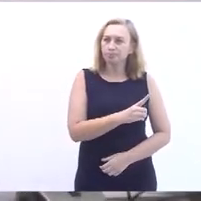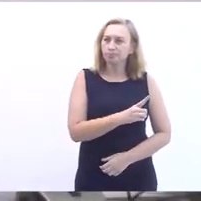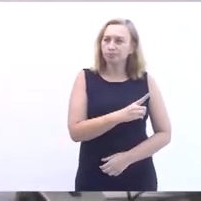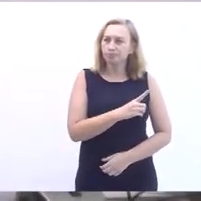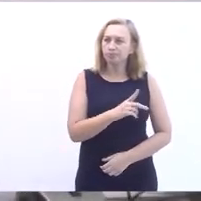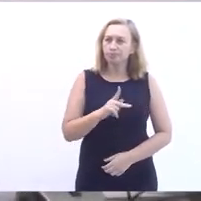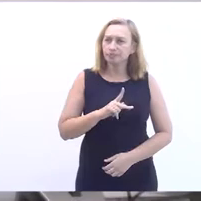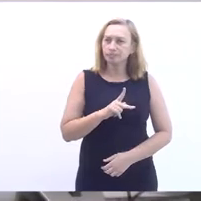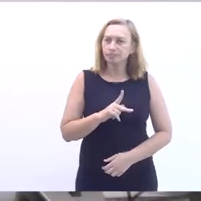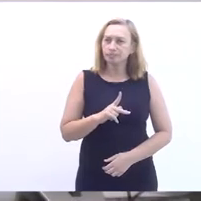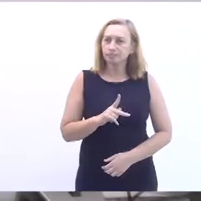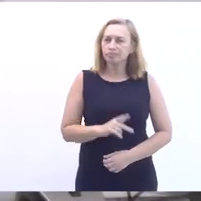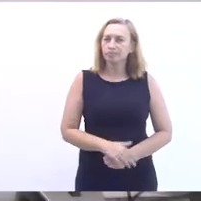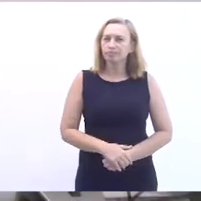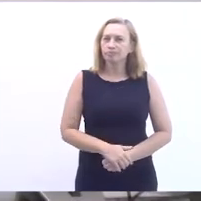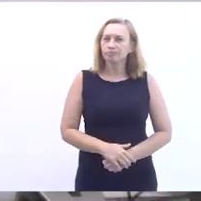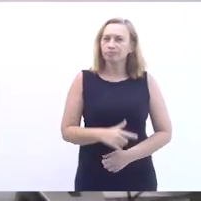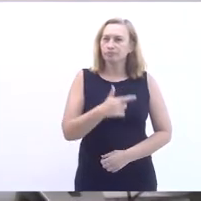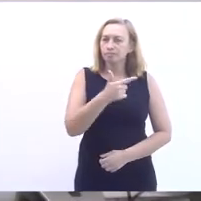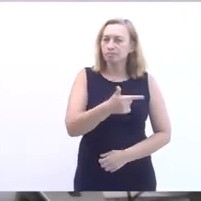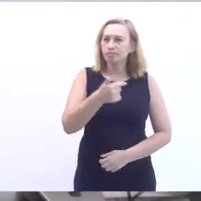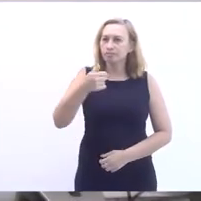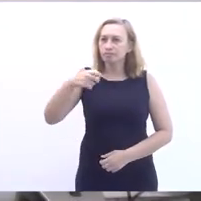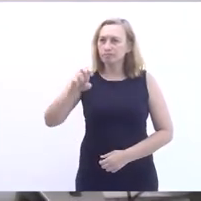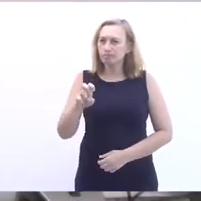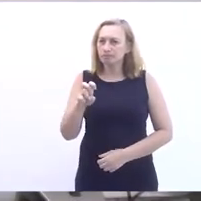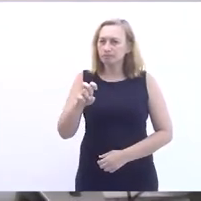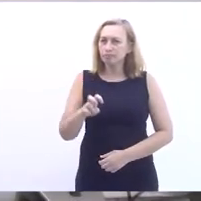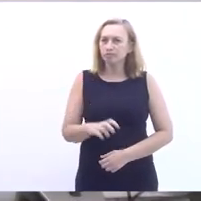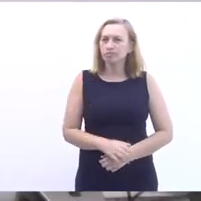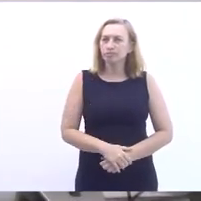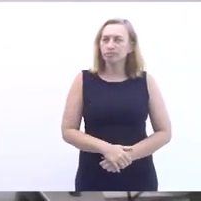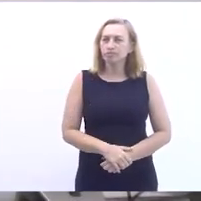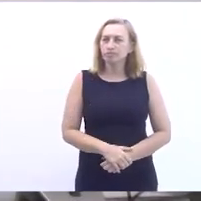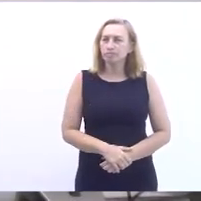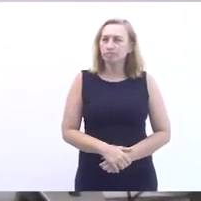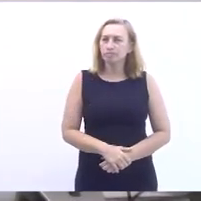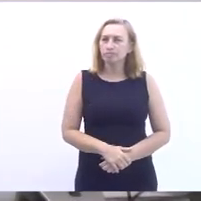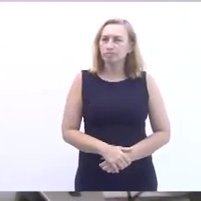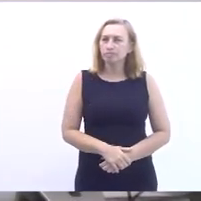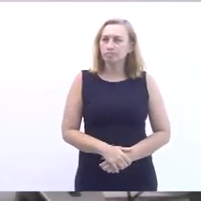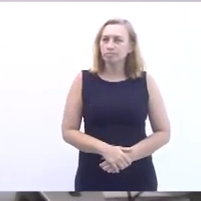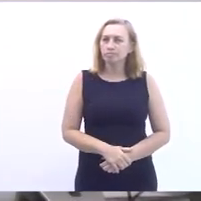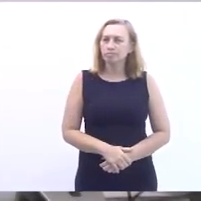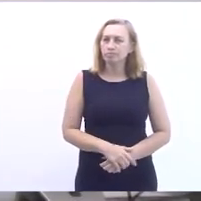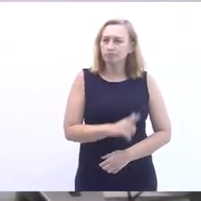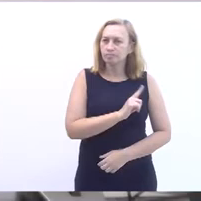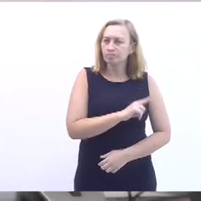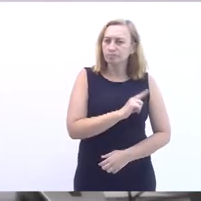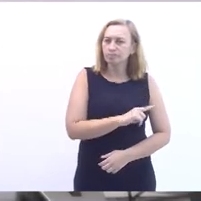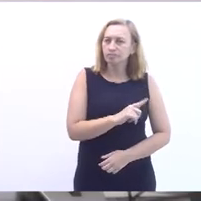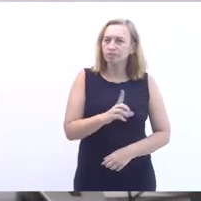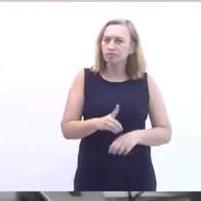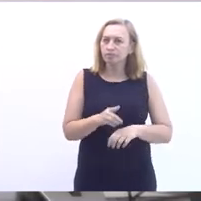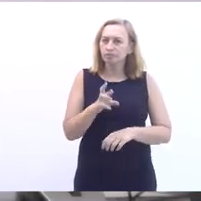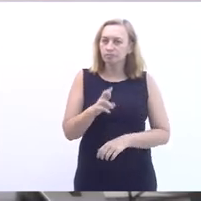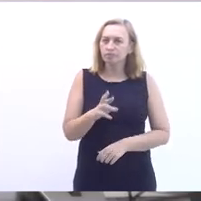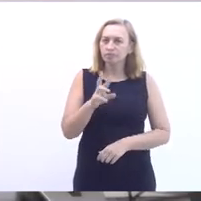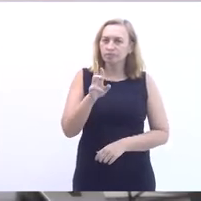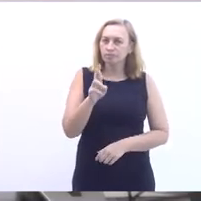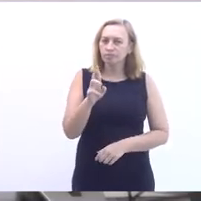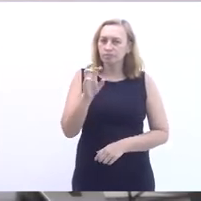Pública pelo menos três de 2015 né atualmente na gestão Rodrigo Doutor Rodrigo